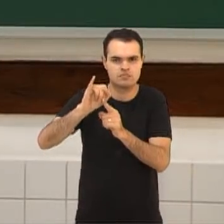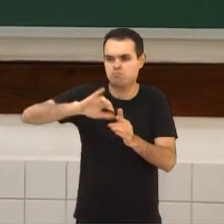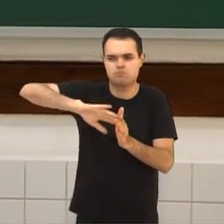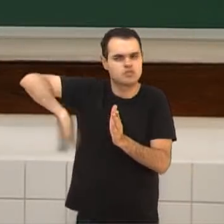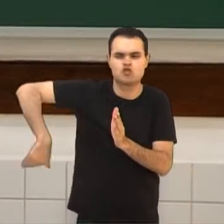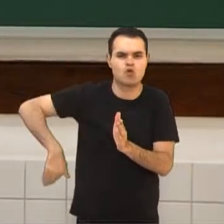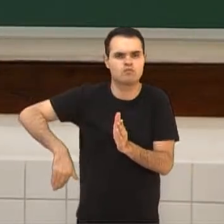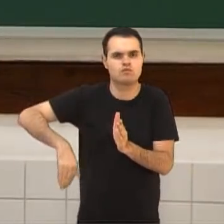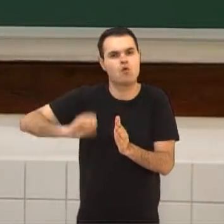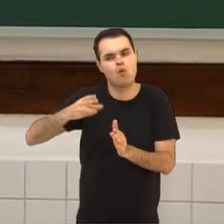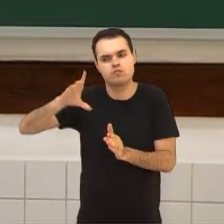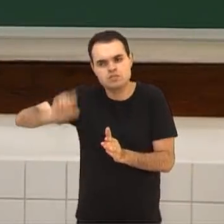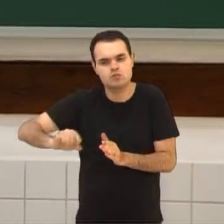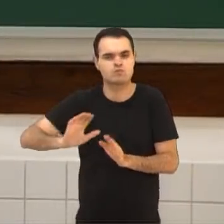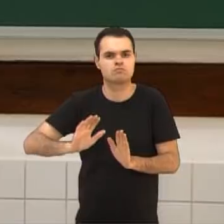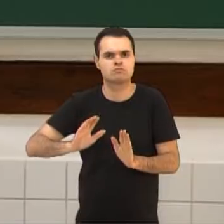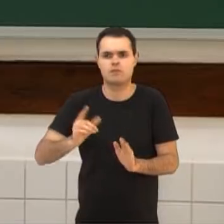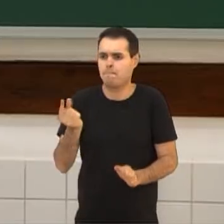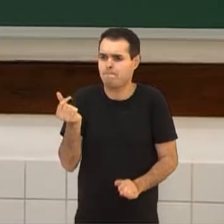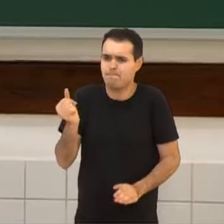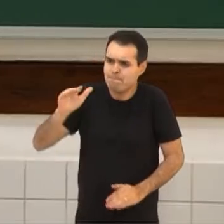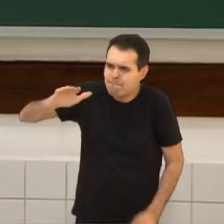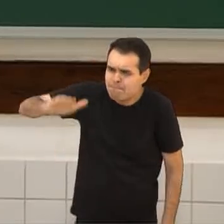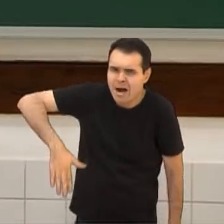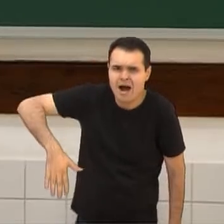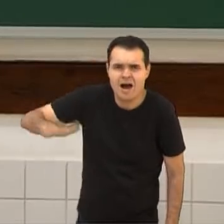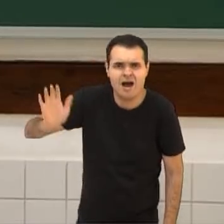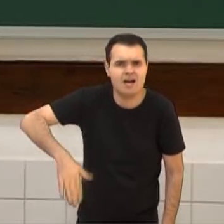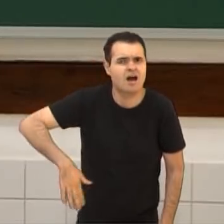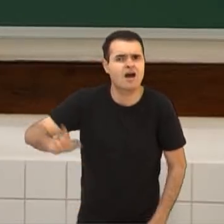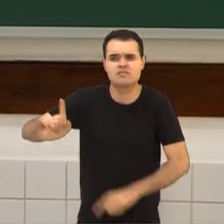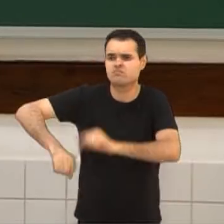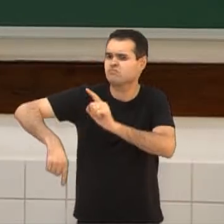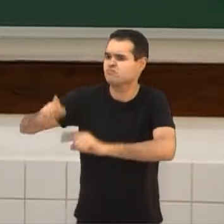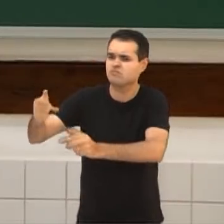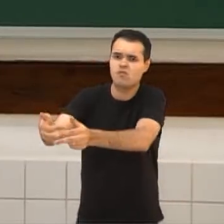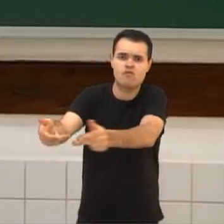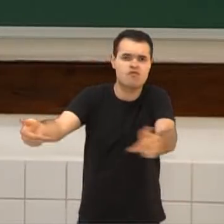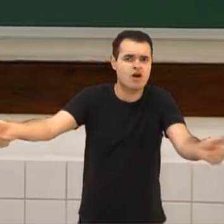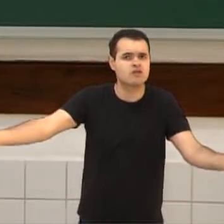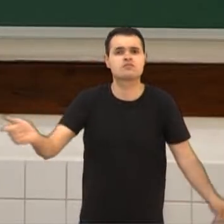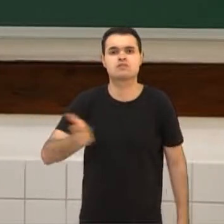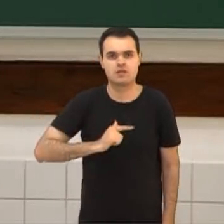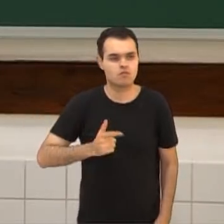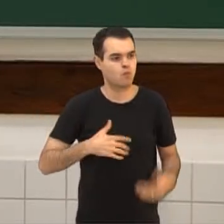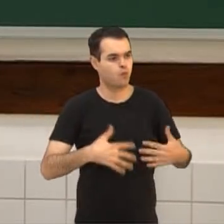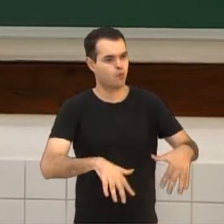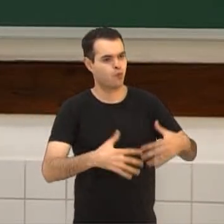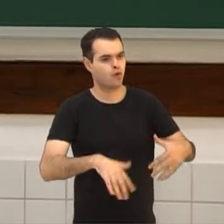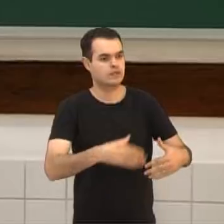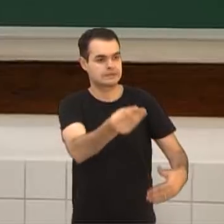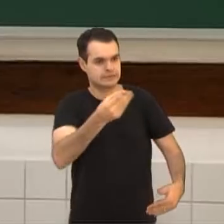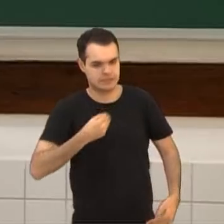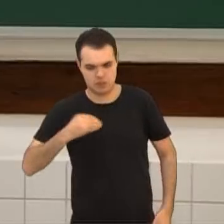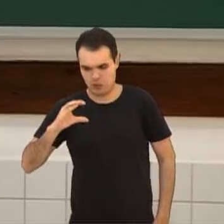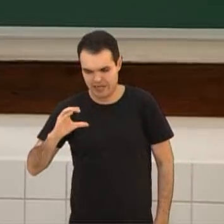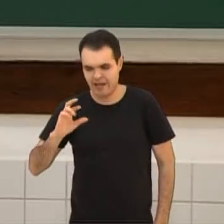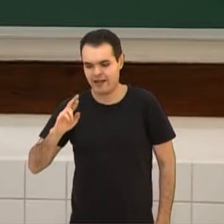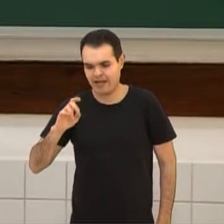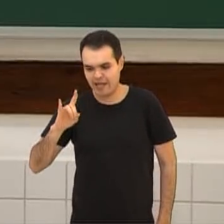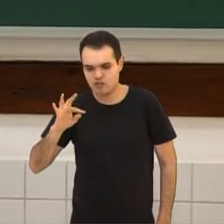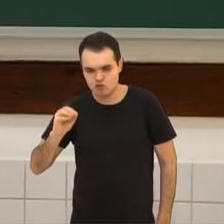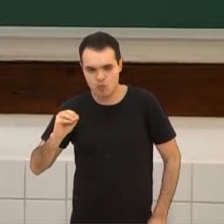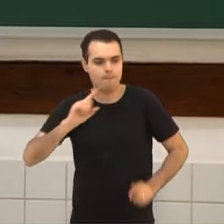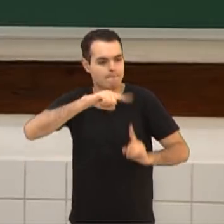produtos industrializados, barateando o preço dos produtos. Então você tem maior oferta de crédito e produtos